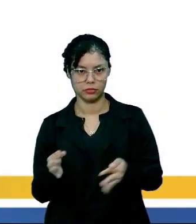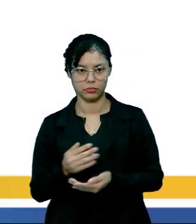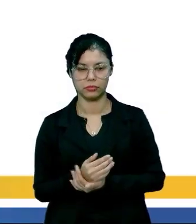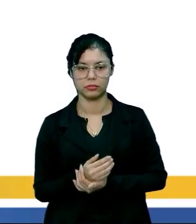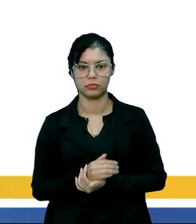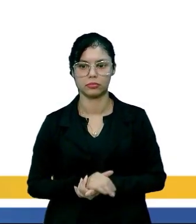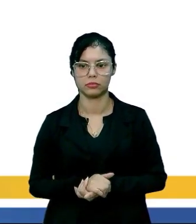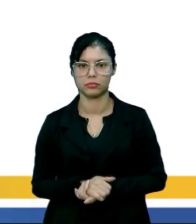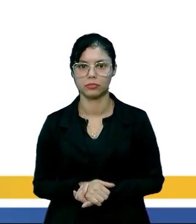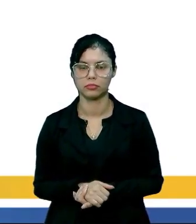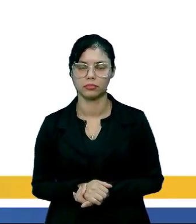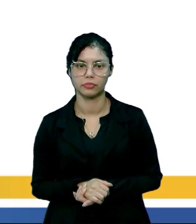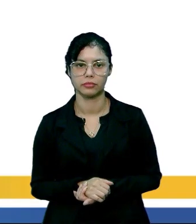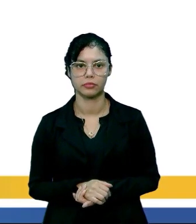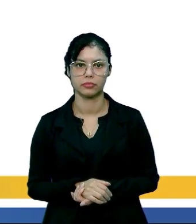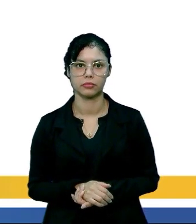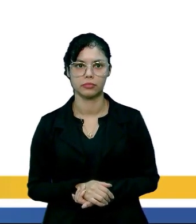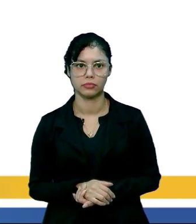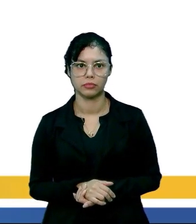simples.